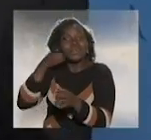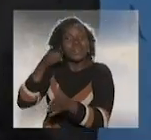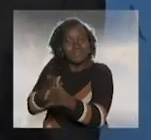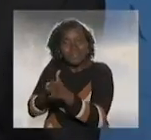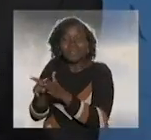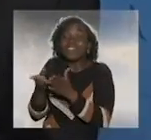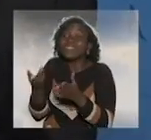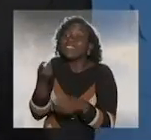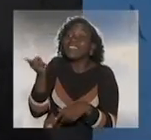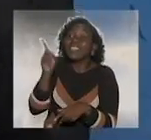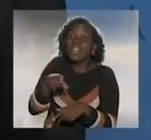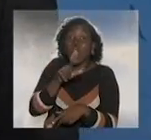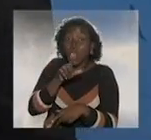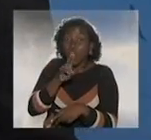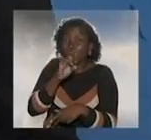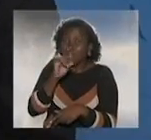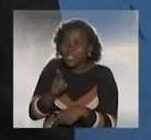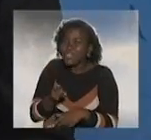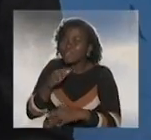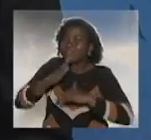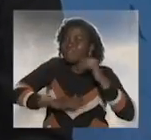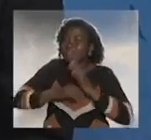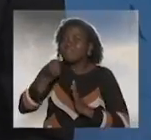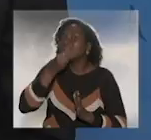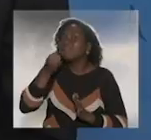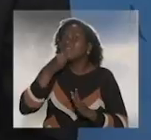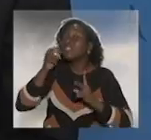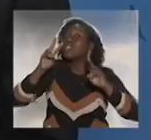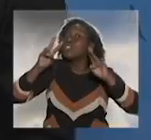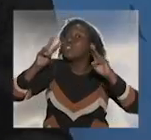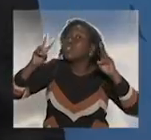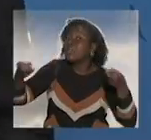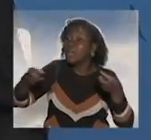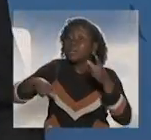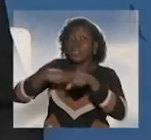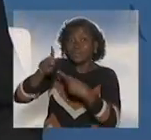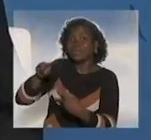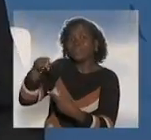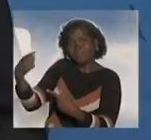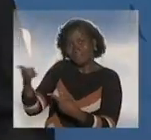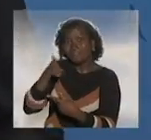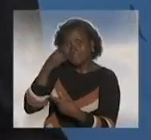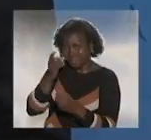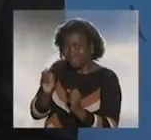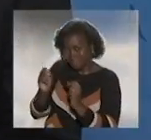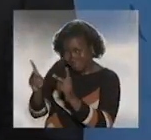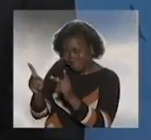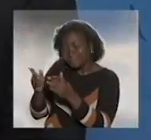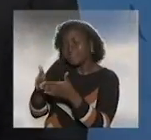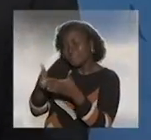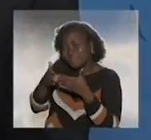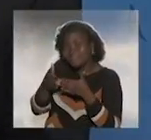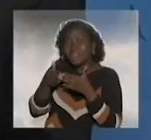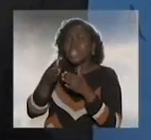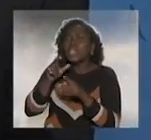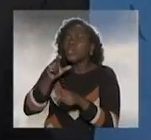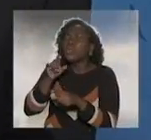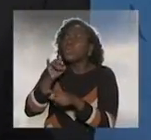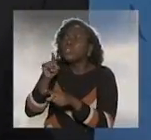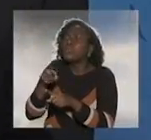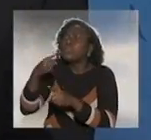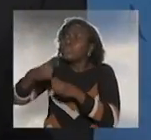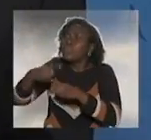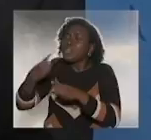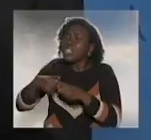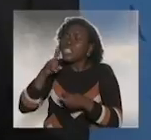vou perguntar ao nosso colega Luiz Ribeiro, claro, que é jornalista, sobre esse tema e depois passo para o senhor, deputado. Perfeitamente. Me permita, Luiz, por